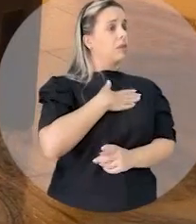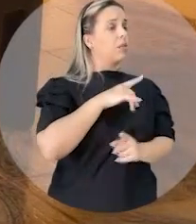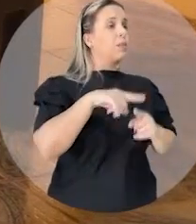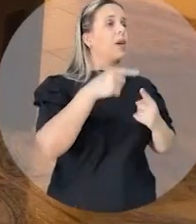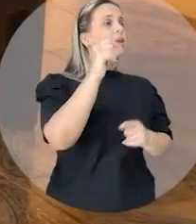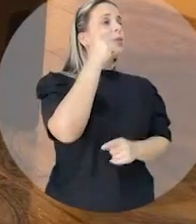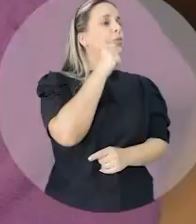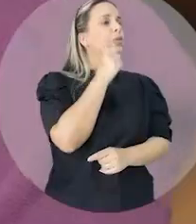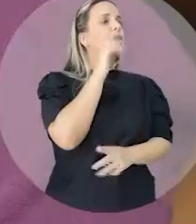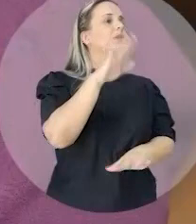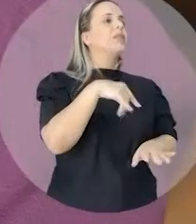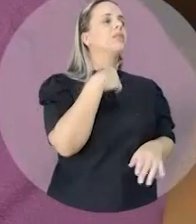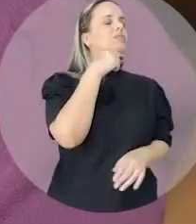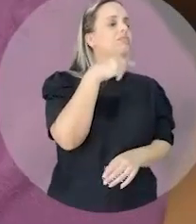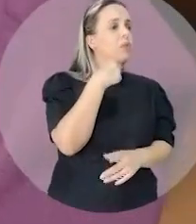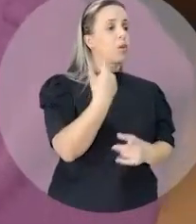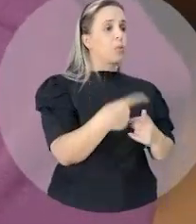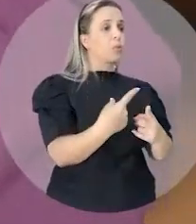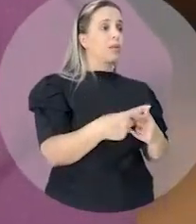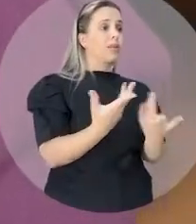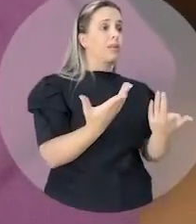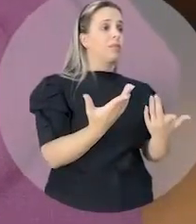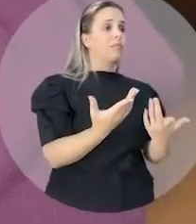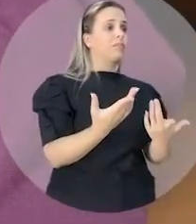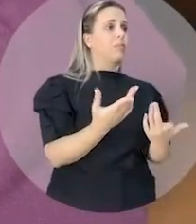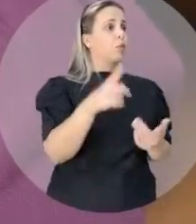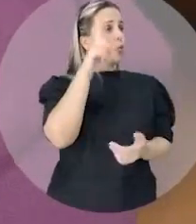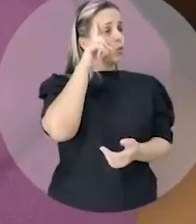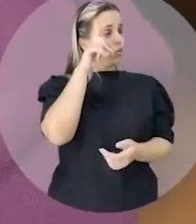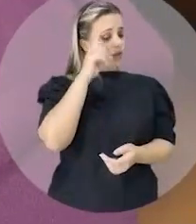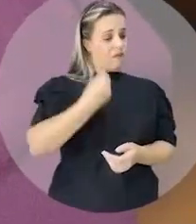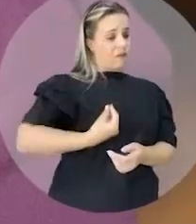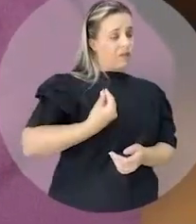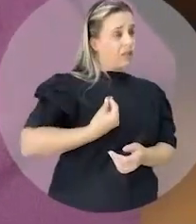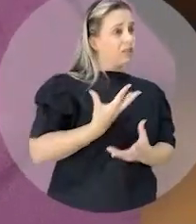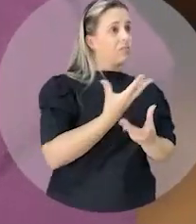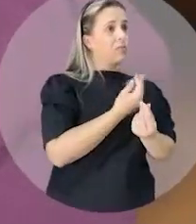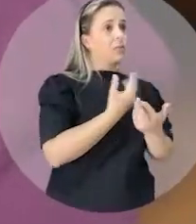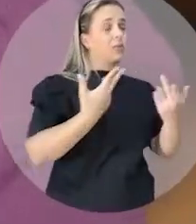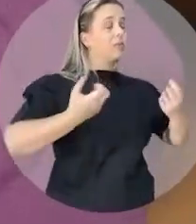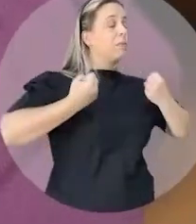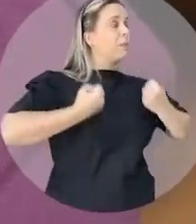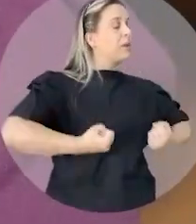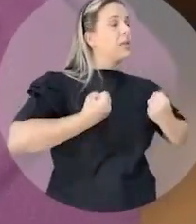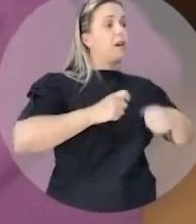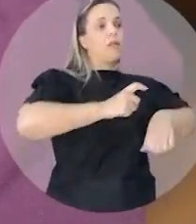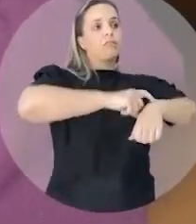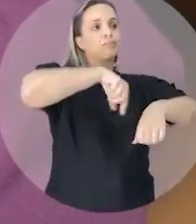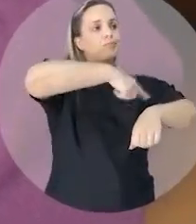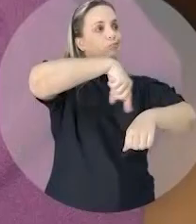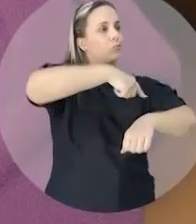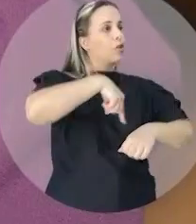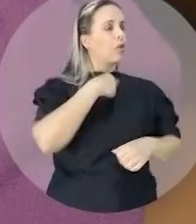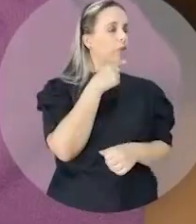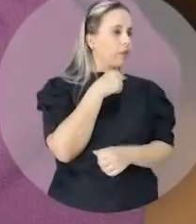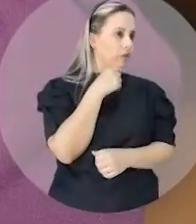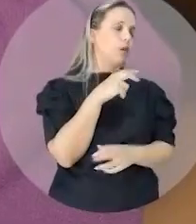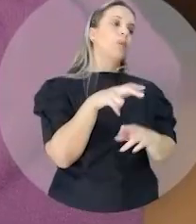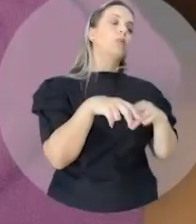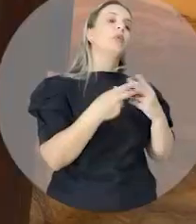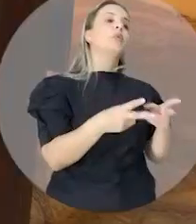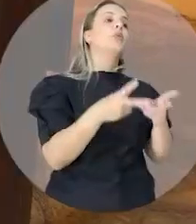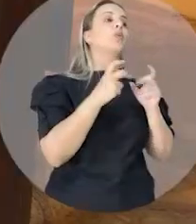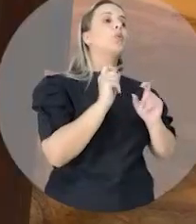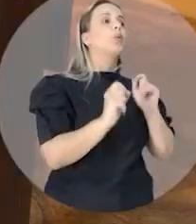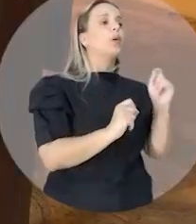e que não faz porque as demandas do cotidiano, do dia a dia, acabam consumindo. Então eu percebo